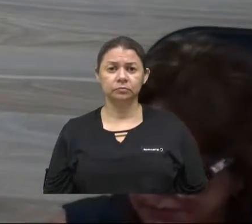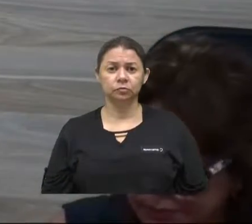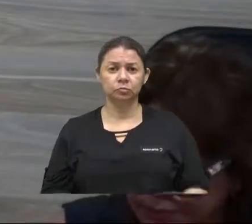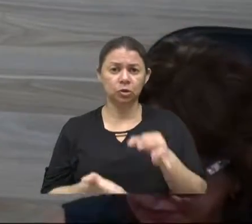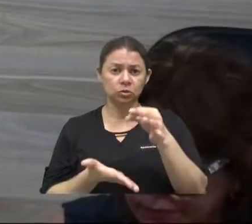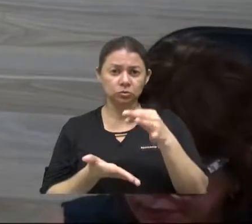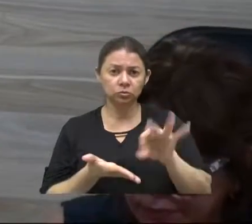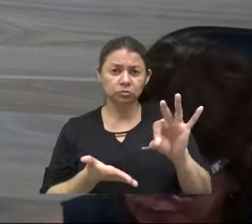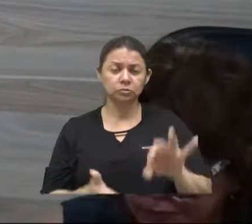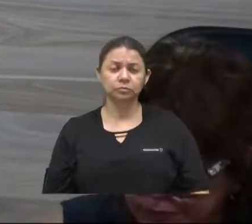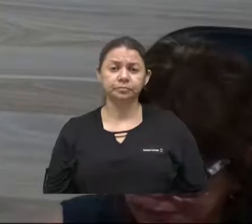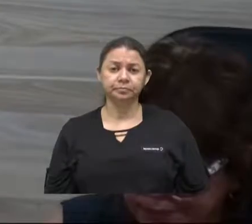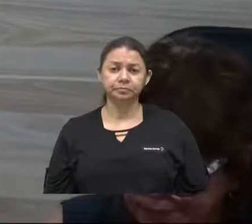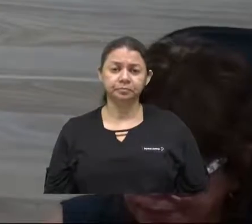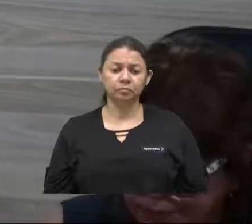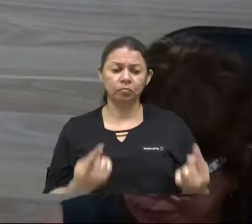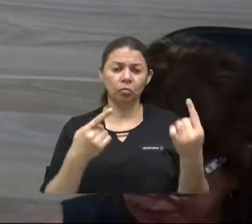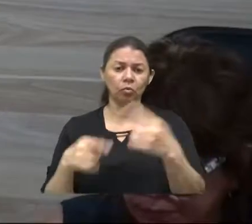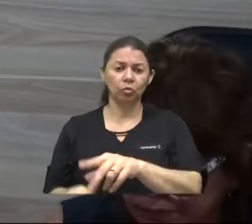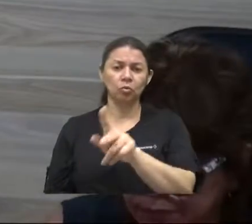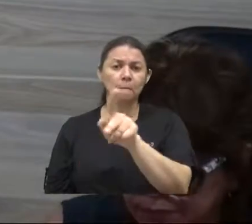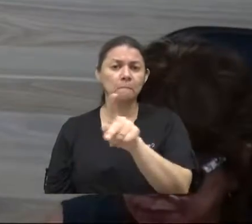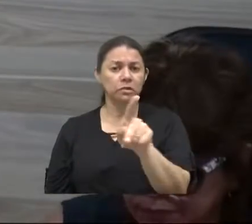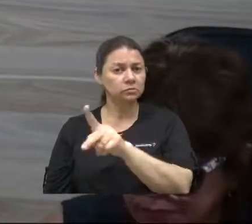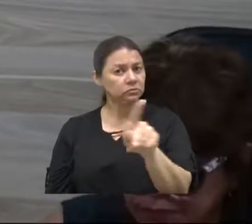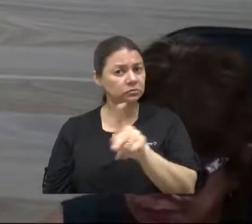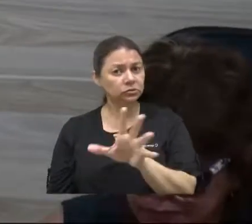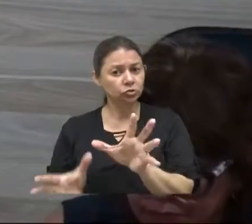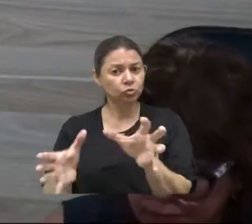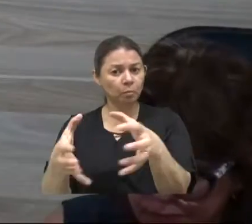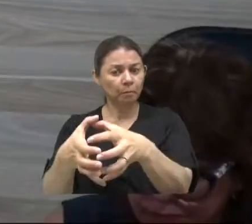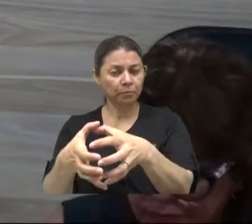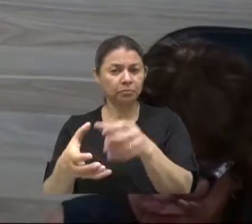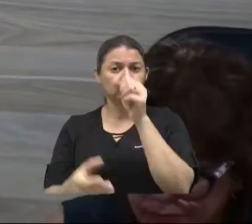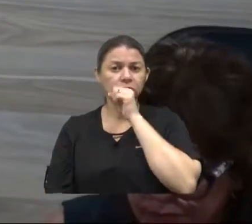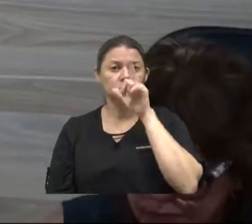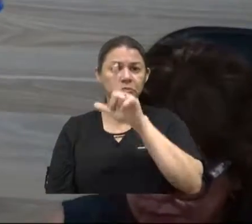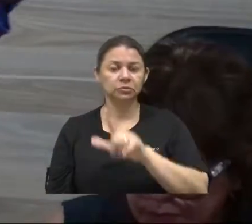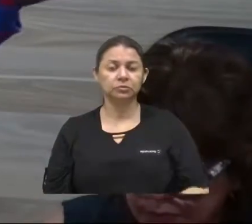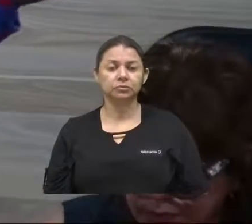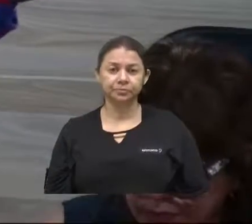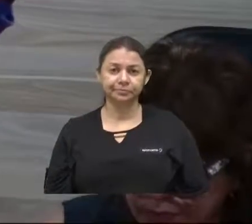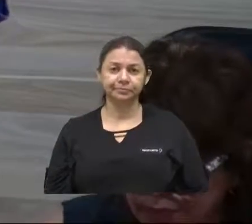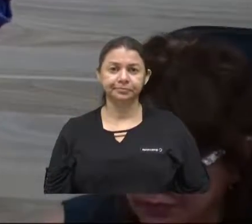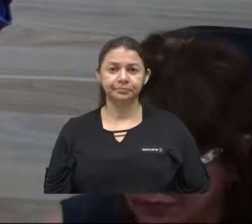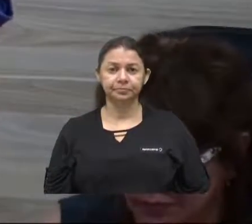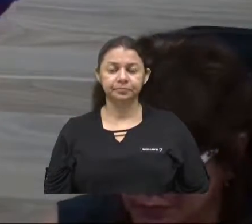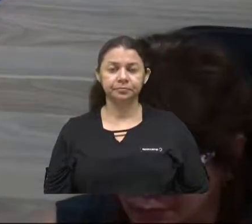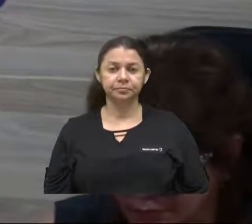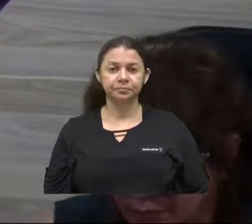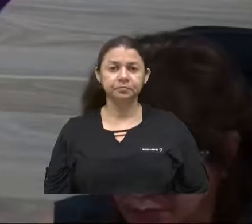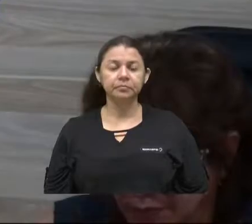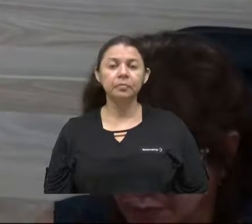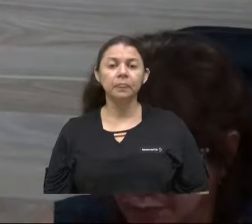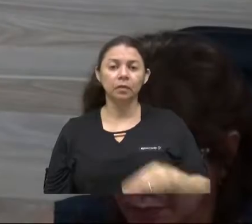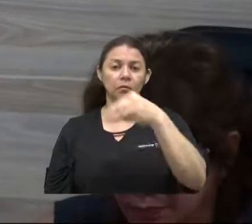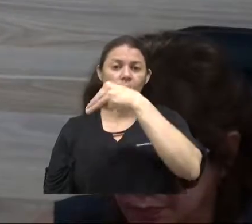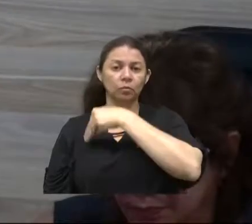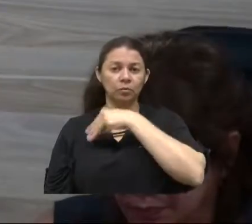se suspeitou de algum tipo de favorecimento que foi esclarecido pelo Ministério Público e